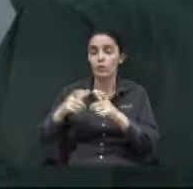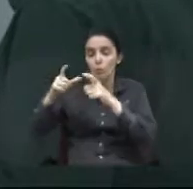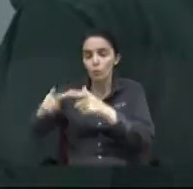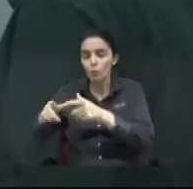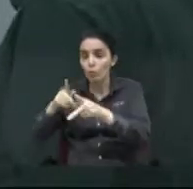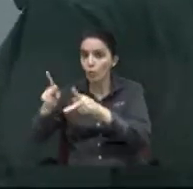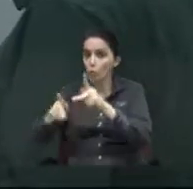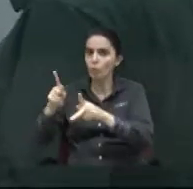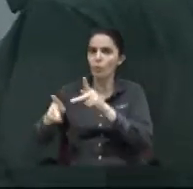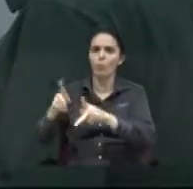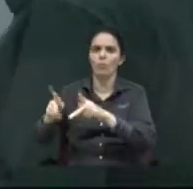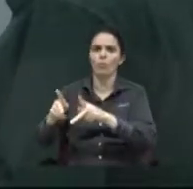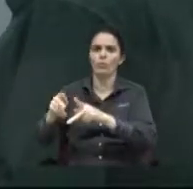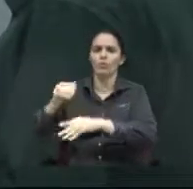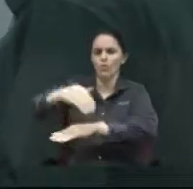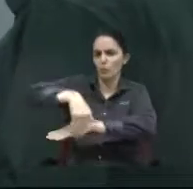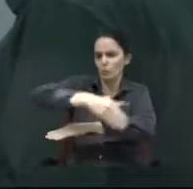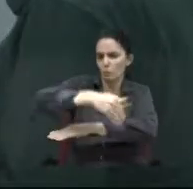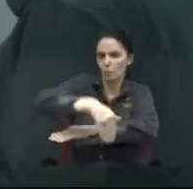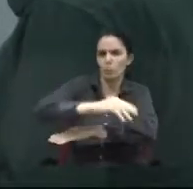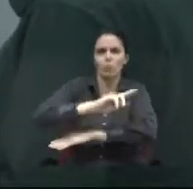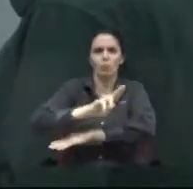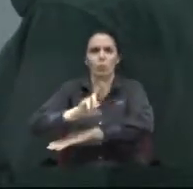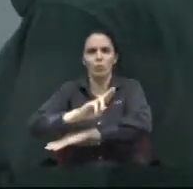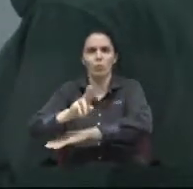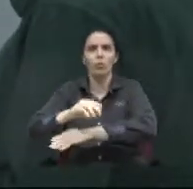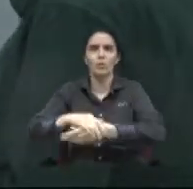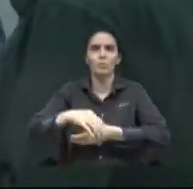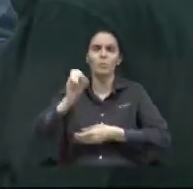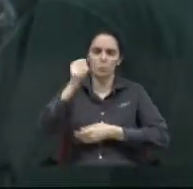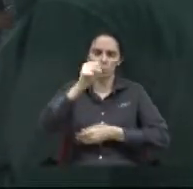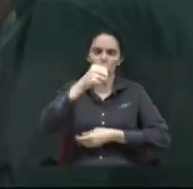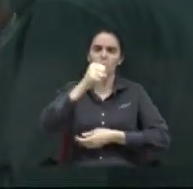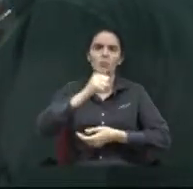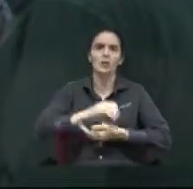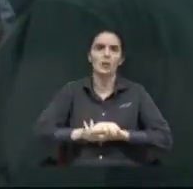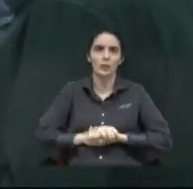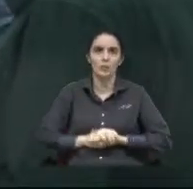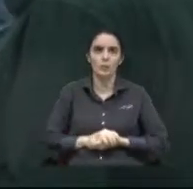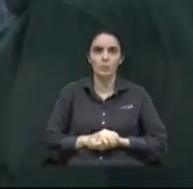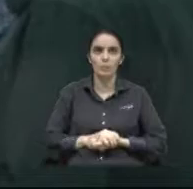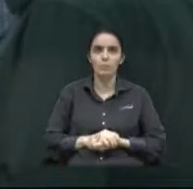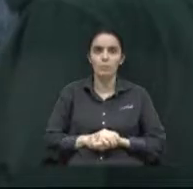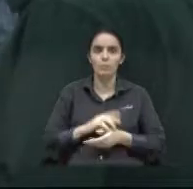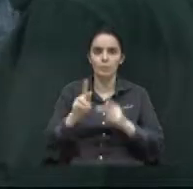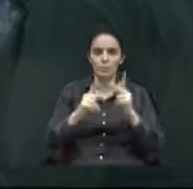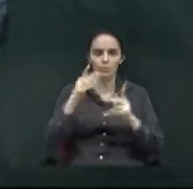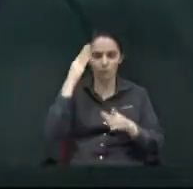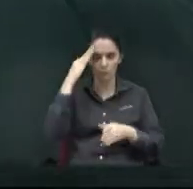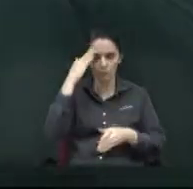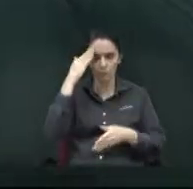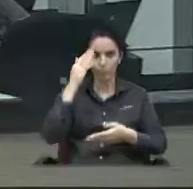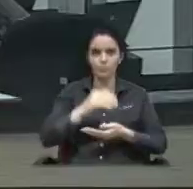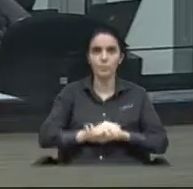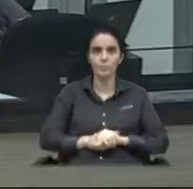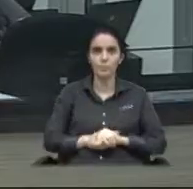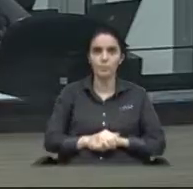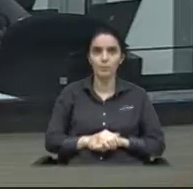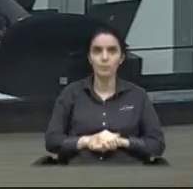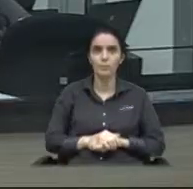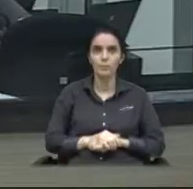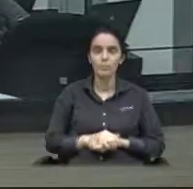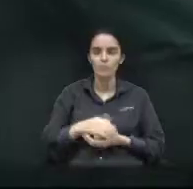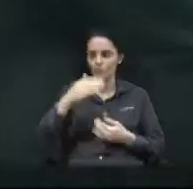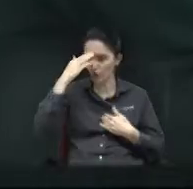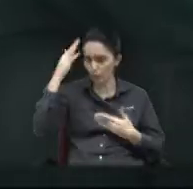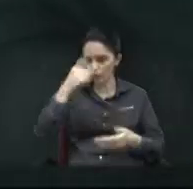nome de rua, para saber quem é a pessoa. Aí seria assim, interessante a população saber realmente. Obrigado,